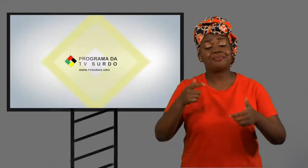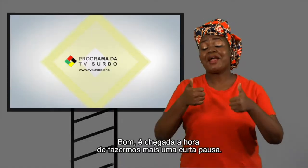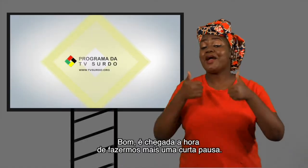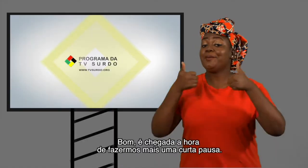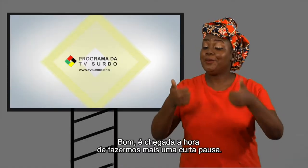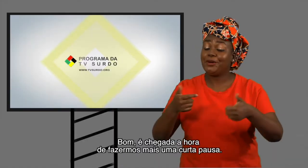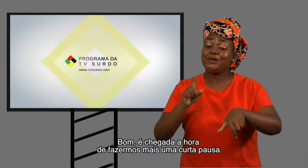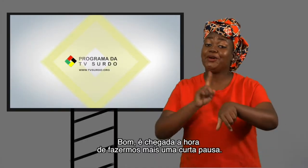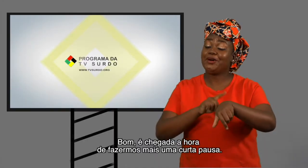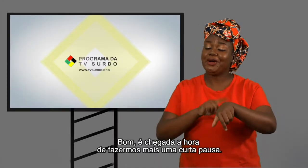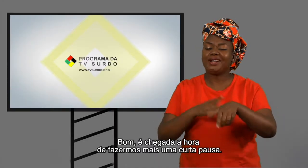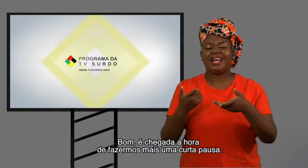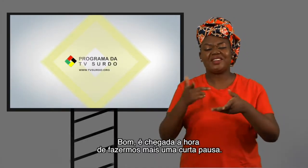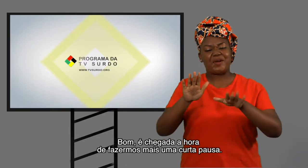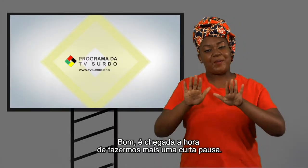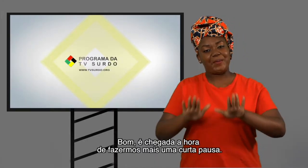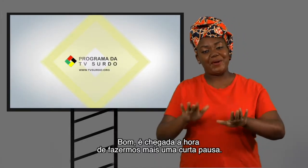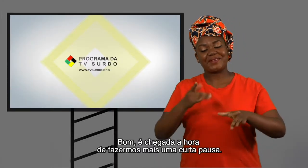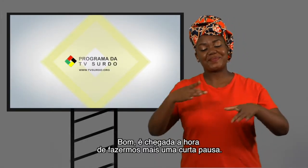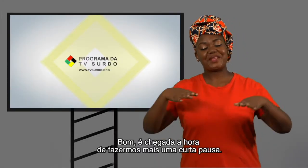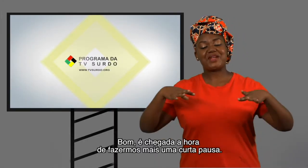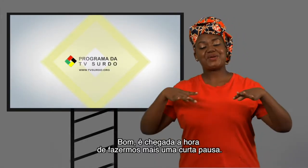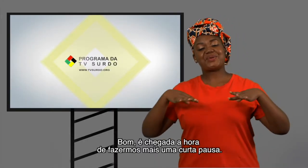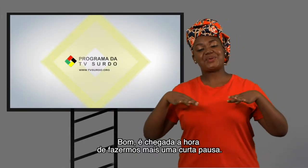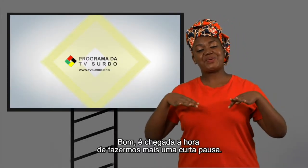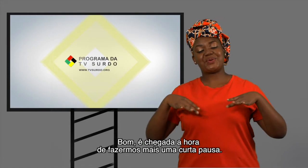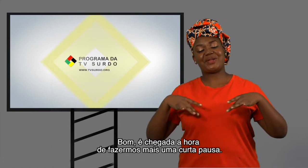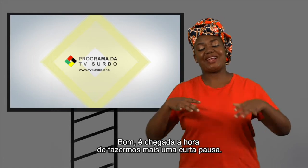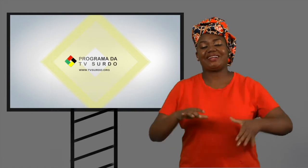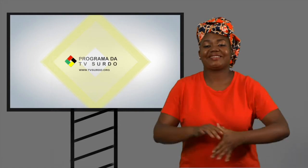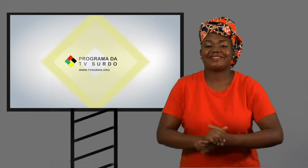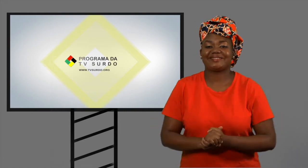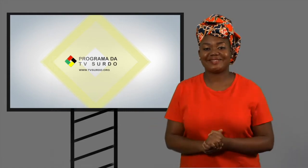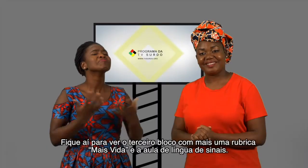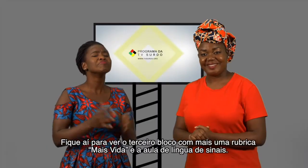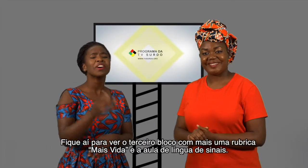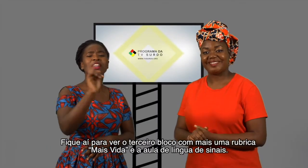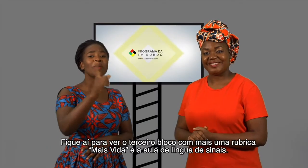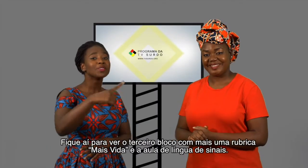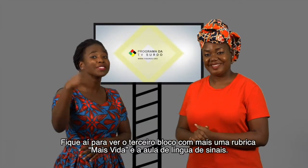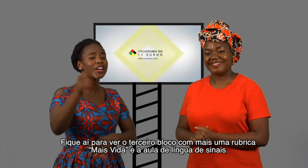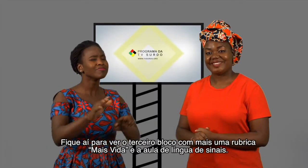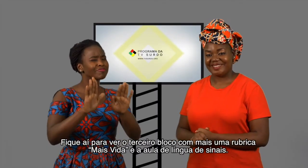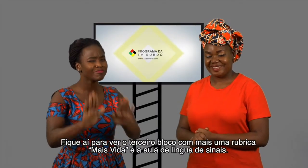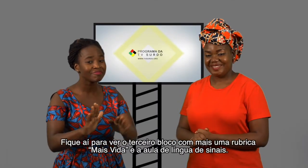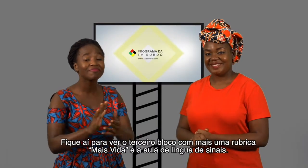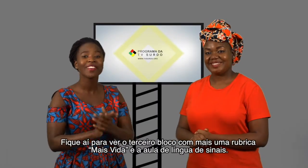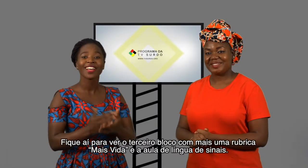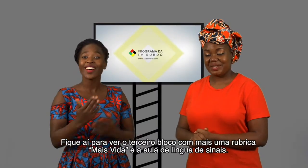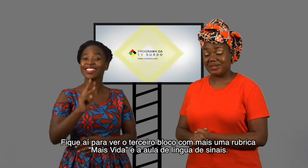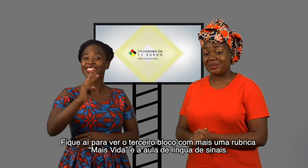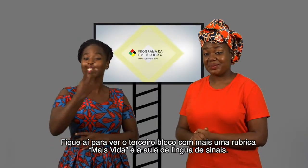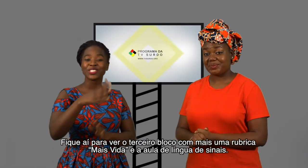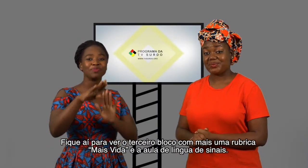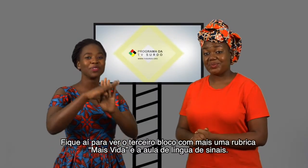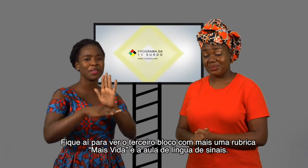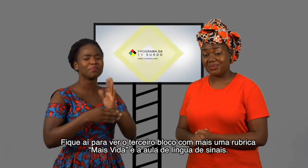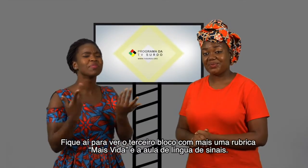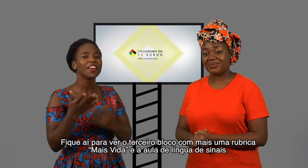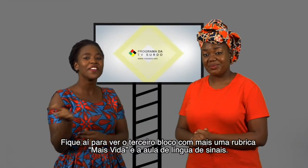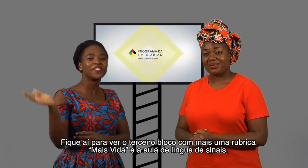Bom, é chegada a hora de fazermos mais uma curta pausa. Fique aí para ver o terceiro bloco